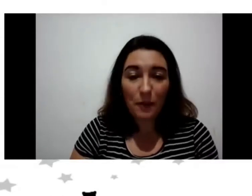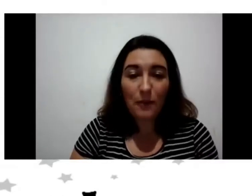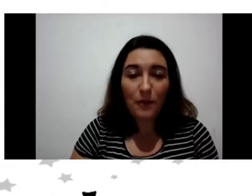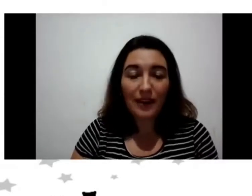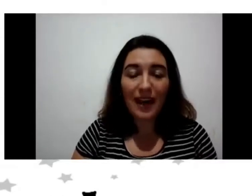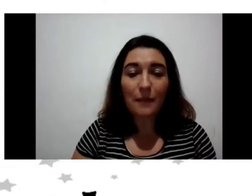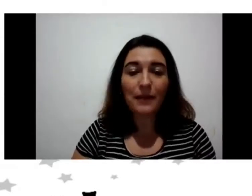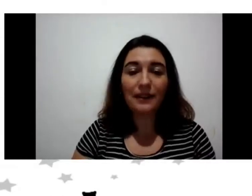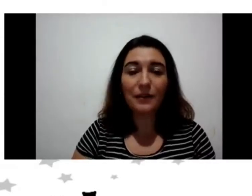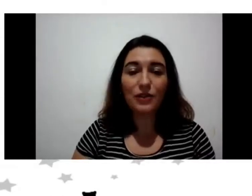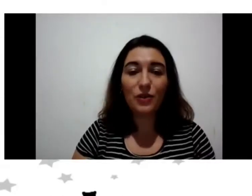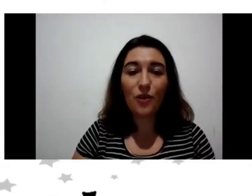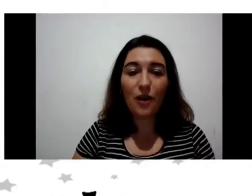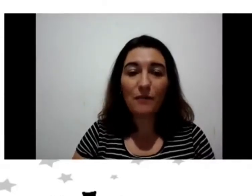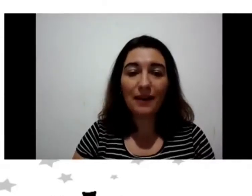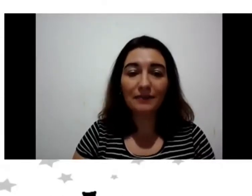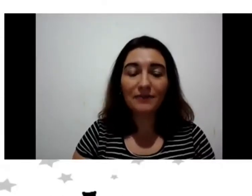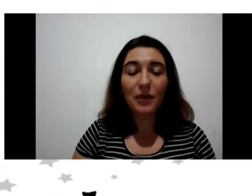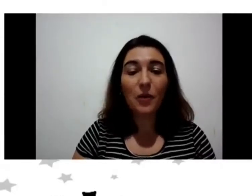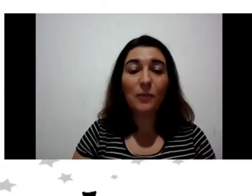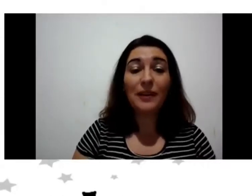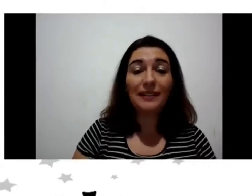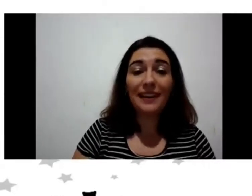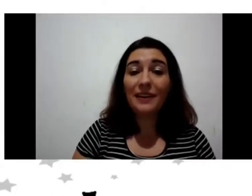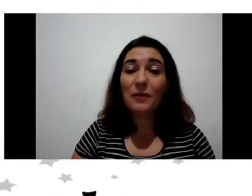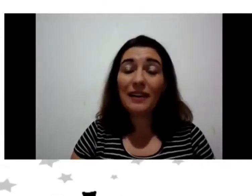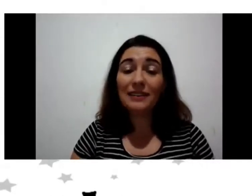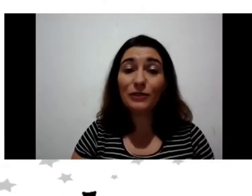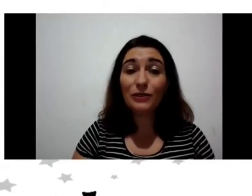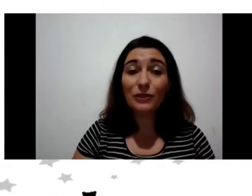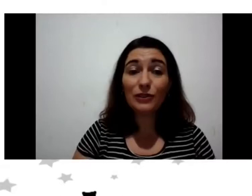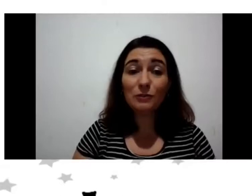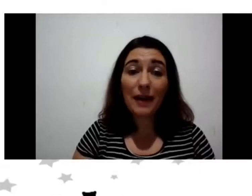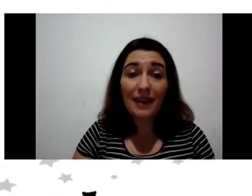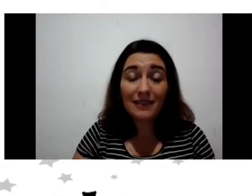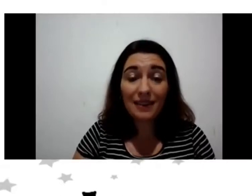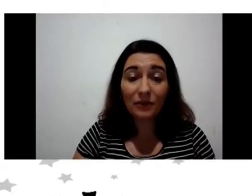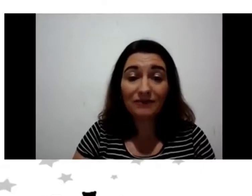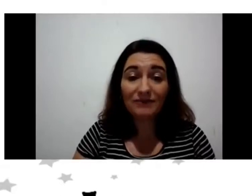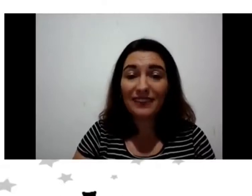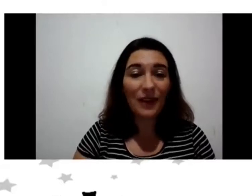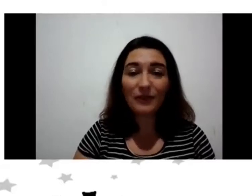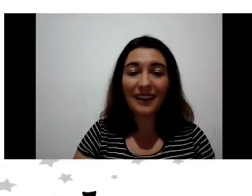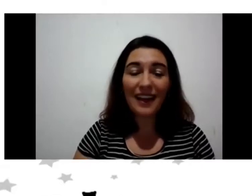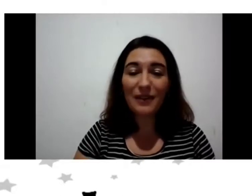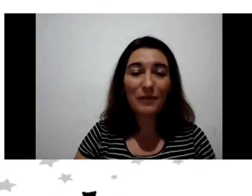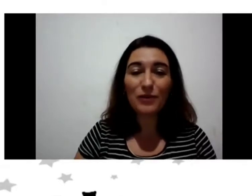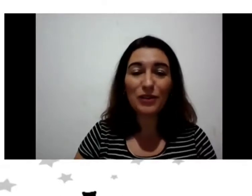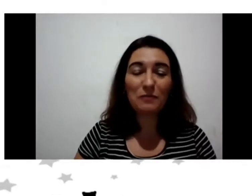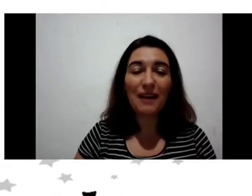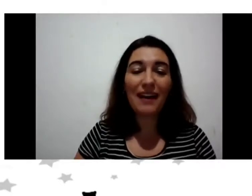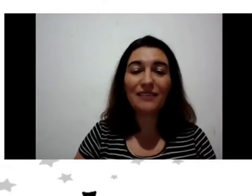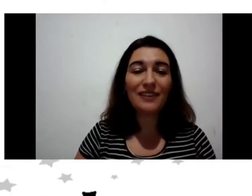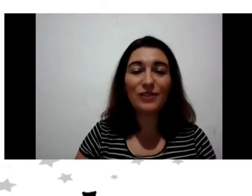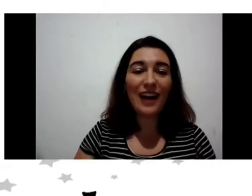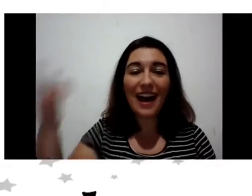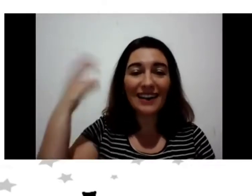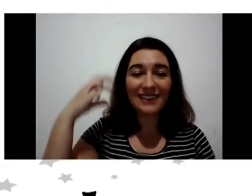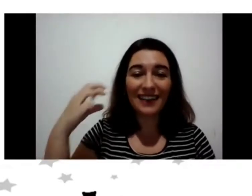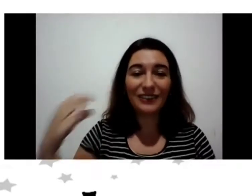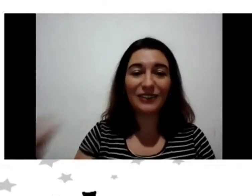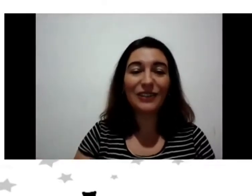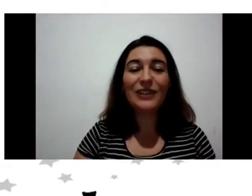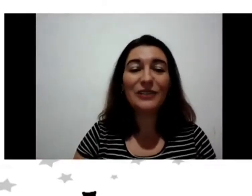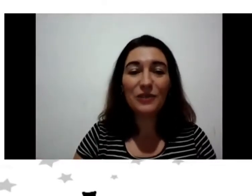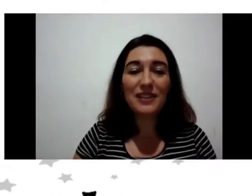ao se propor, né, a aprender o idioma, compreender aí como é que surdos pensam. Não tem um monte de palavras